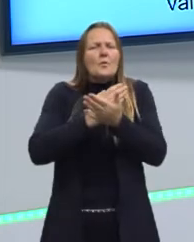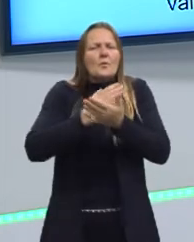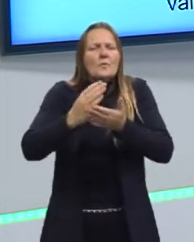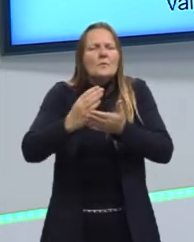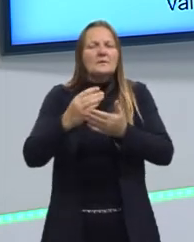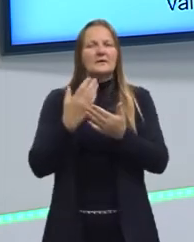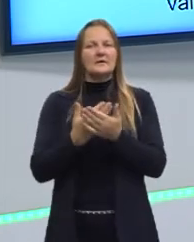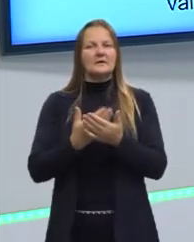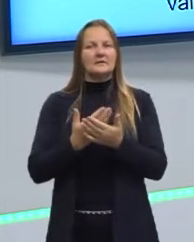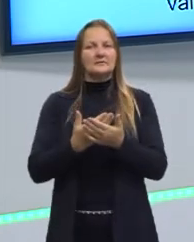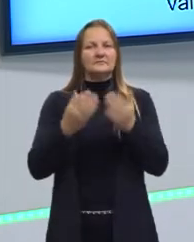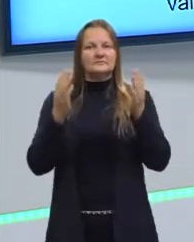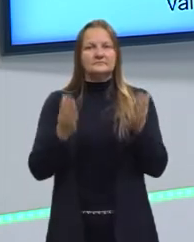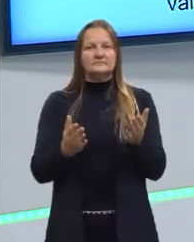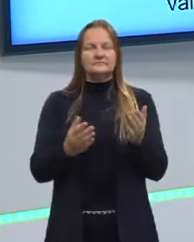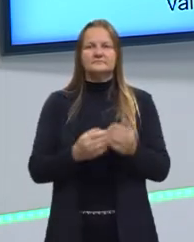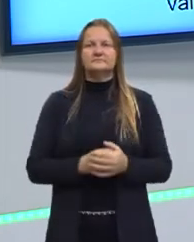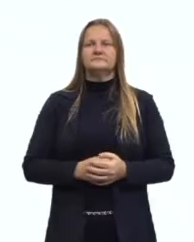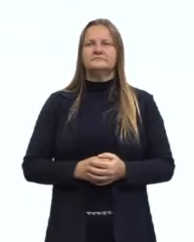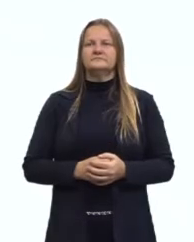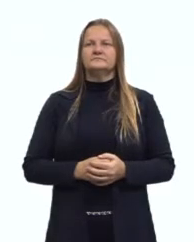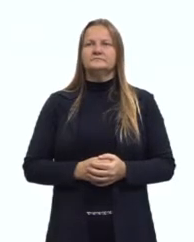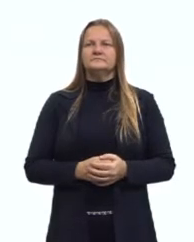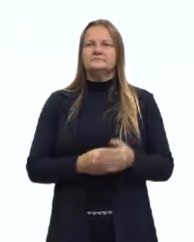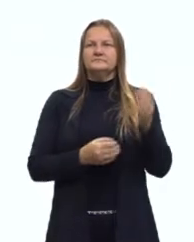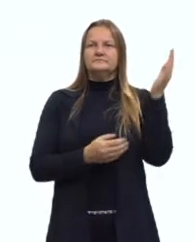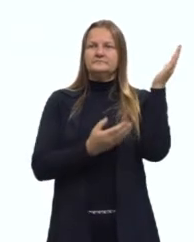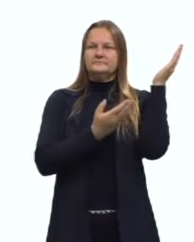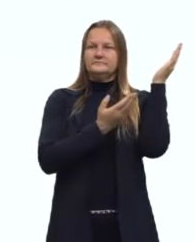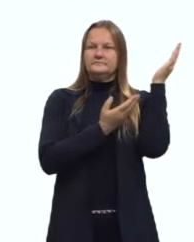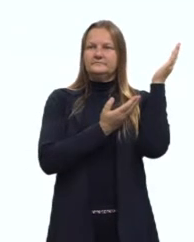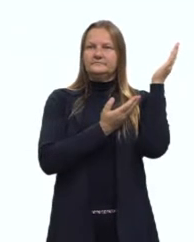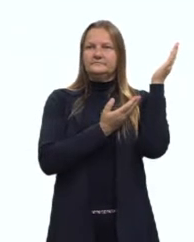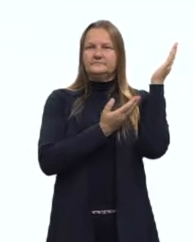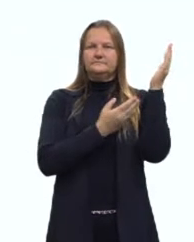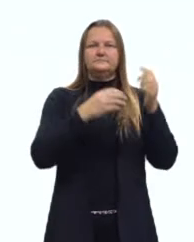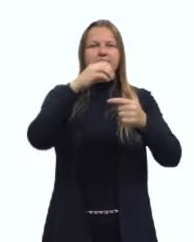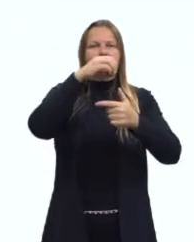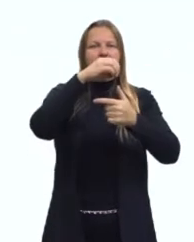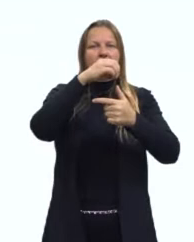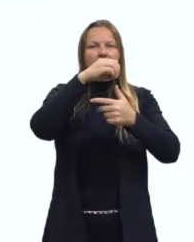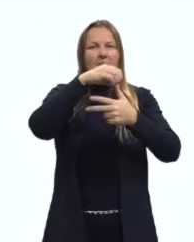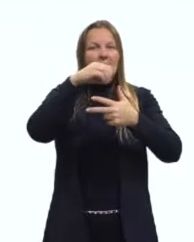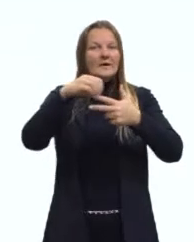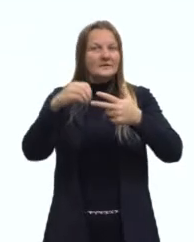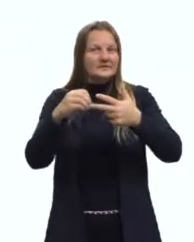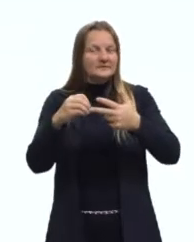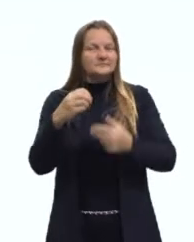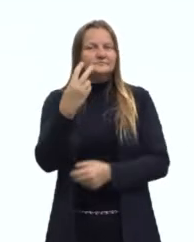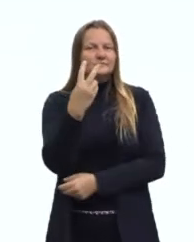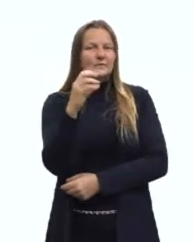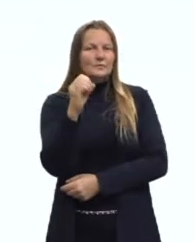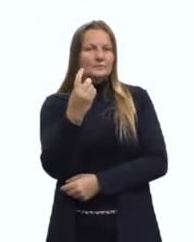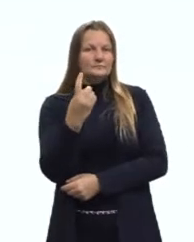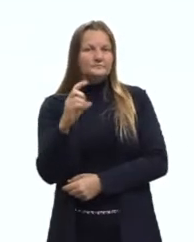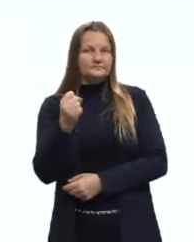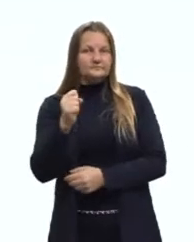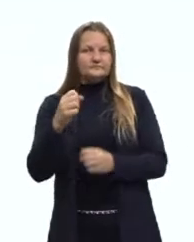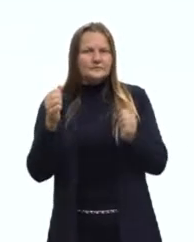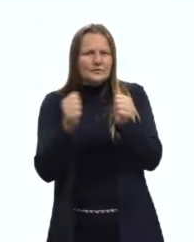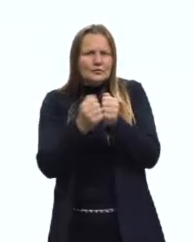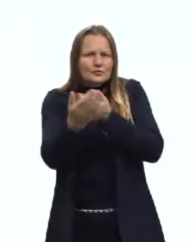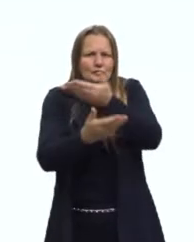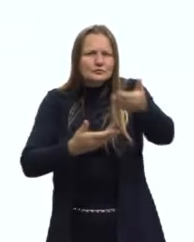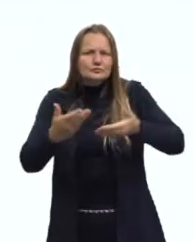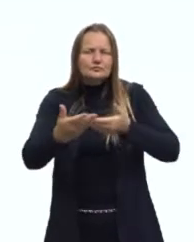a nossa aula então eu trouxe essa questão do Enem de 2018 que nós vamos então resolver juntos a